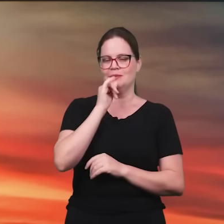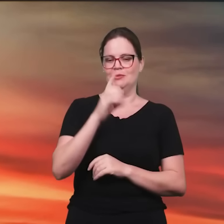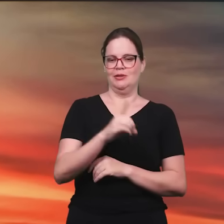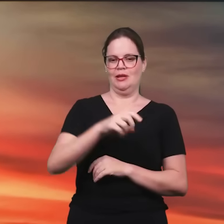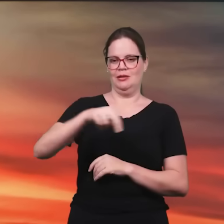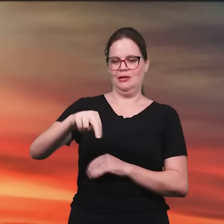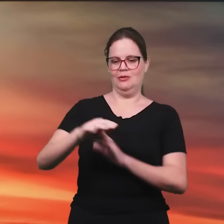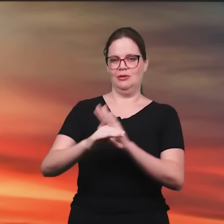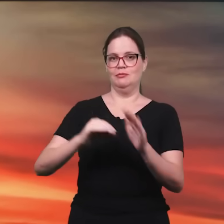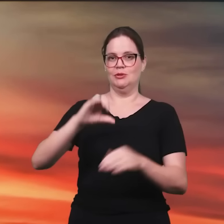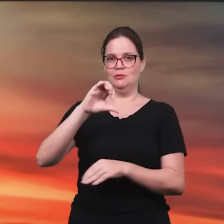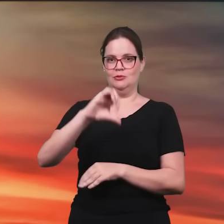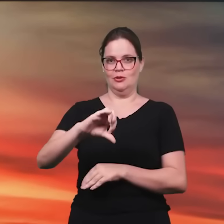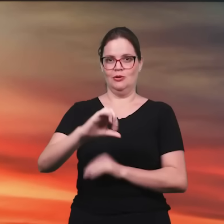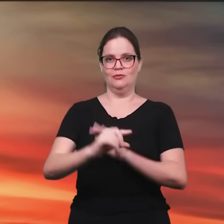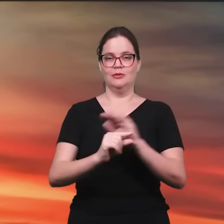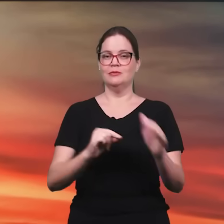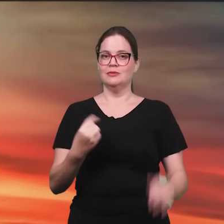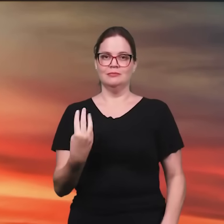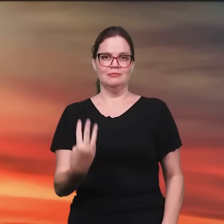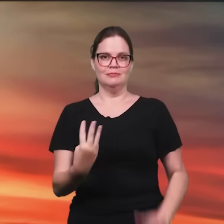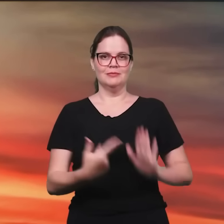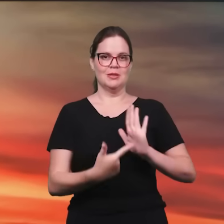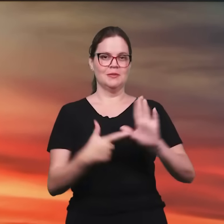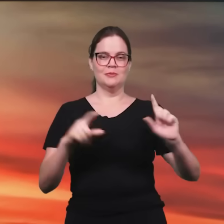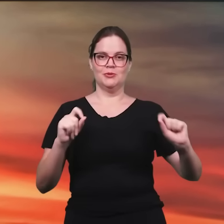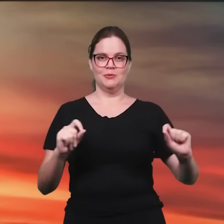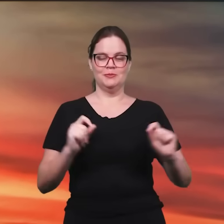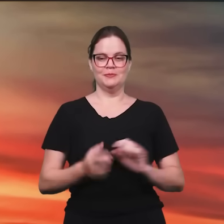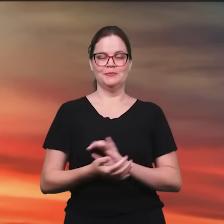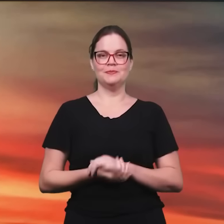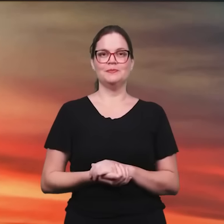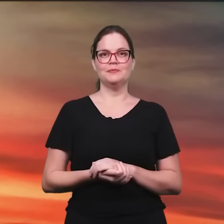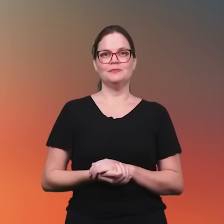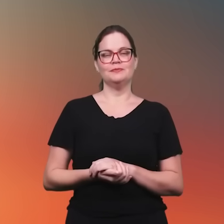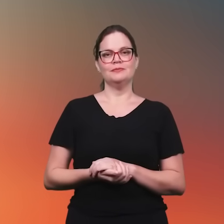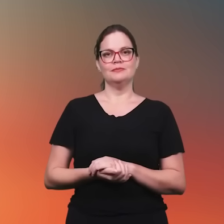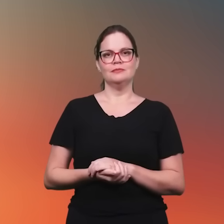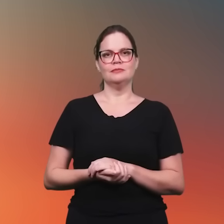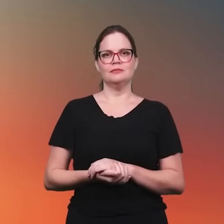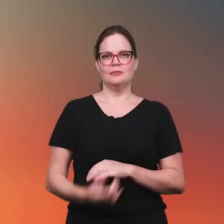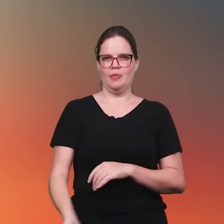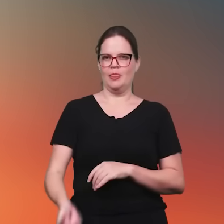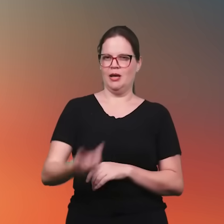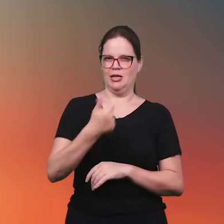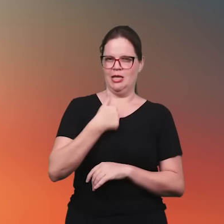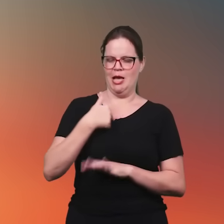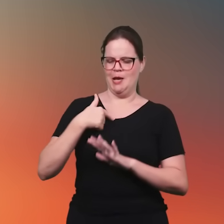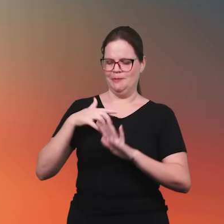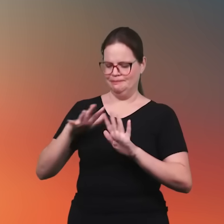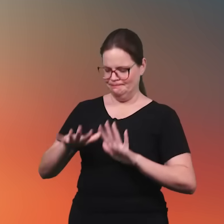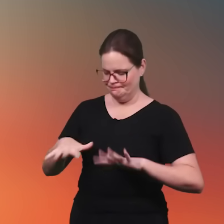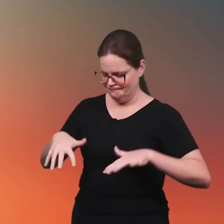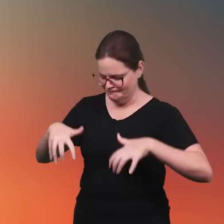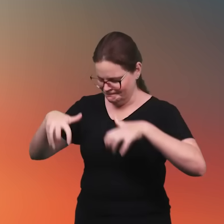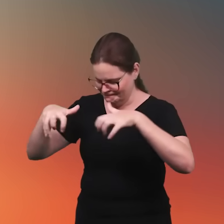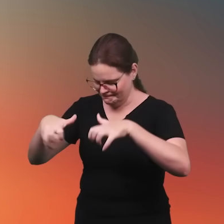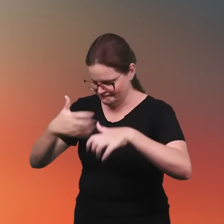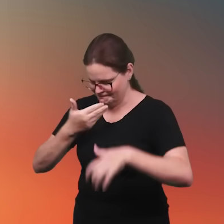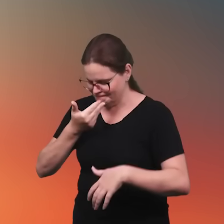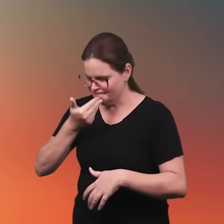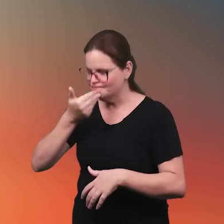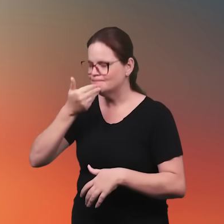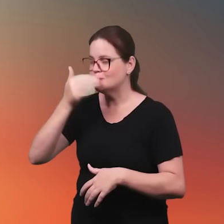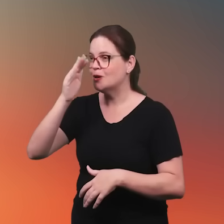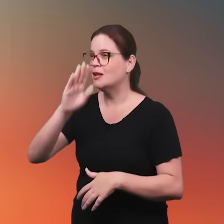Daniel, capítulo 9, versículo 3, ele diz assim: E eu dirigi o meu rosto